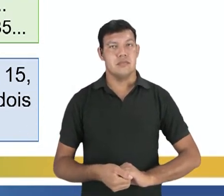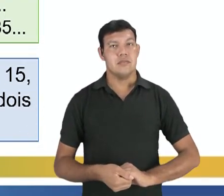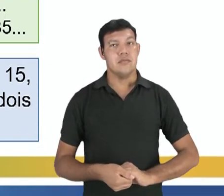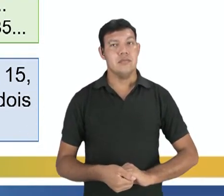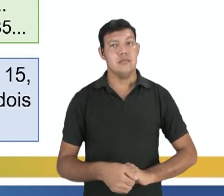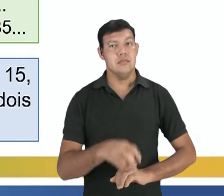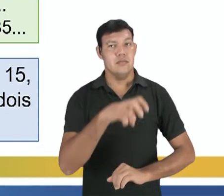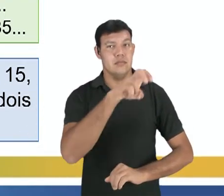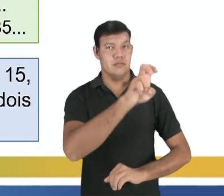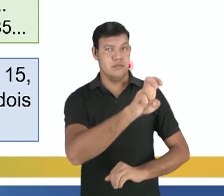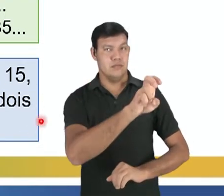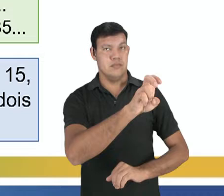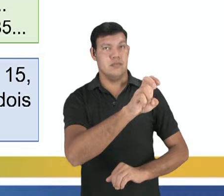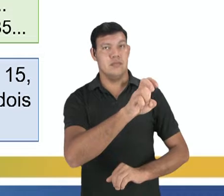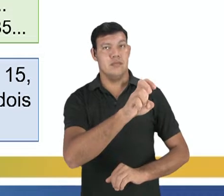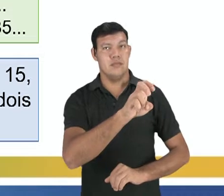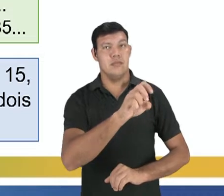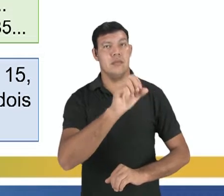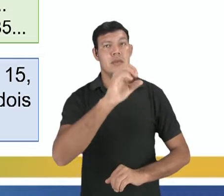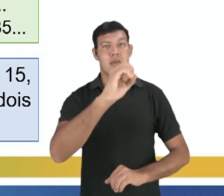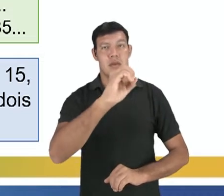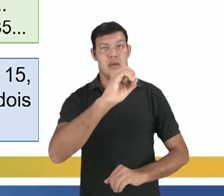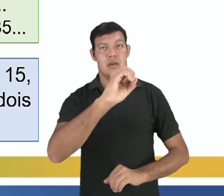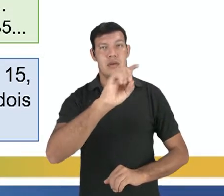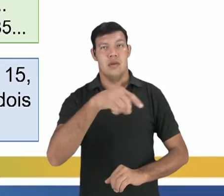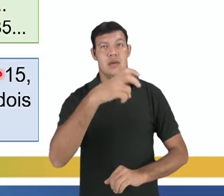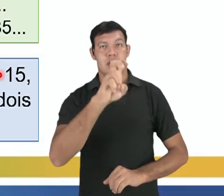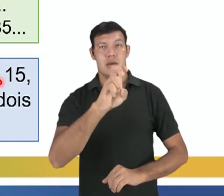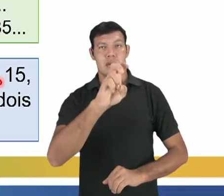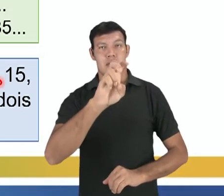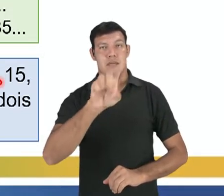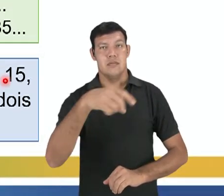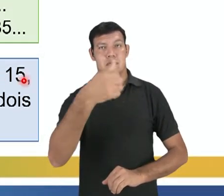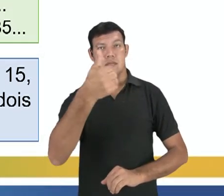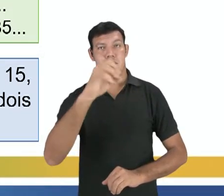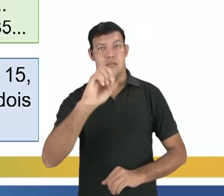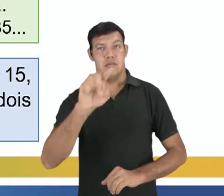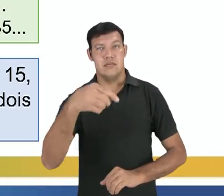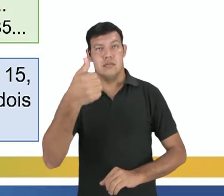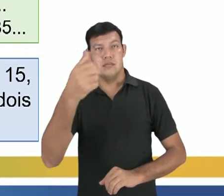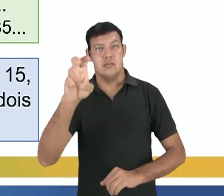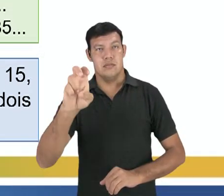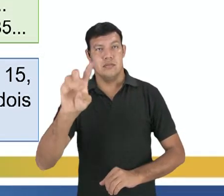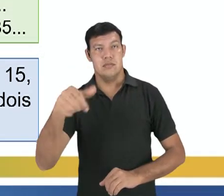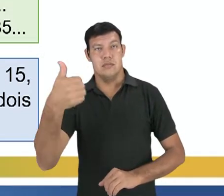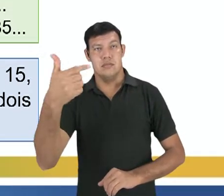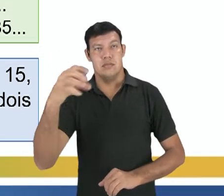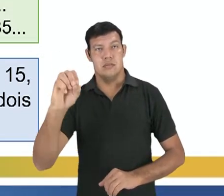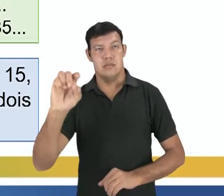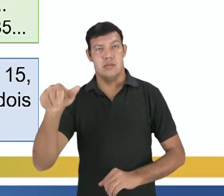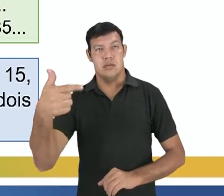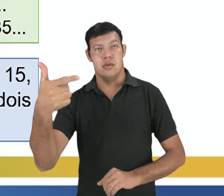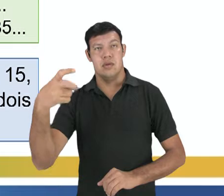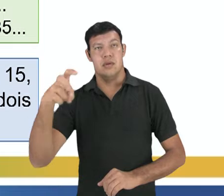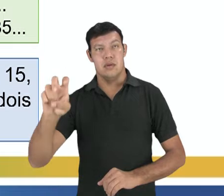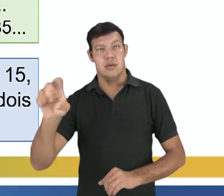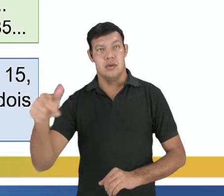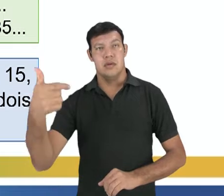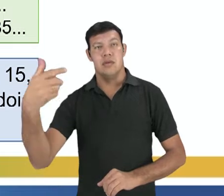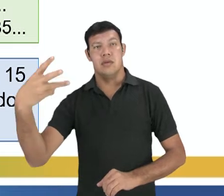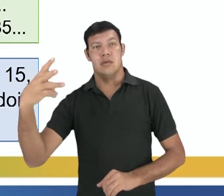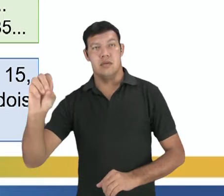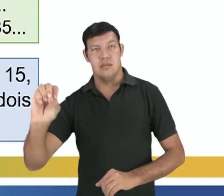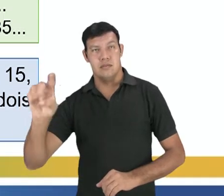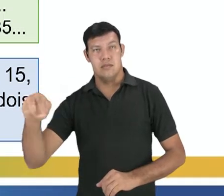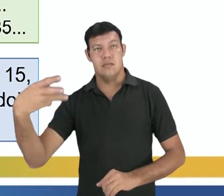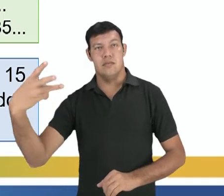de 5 são quem? São 0, 5, 10, 15, 20, 25, 30,